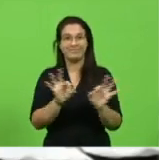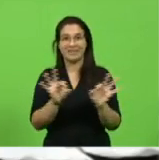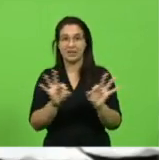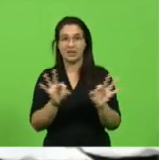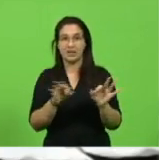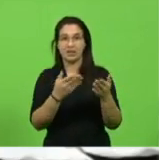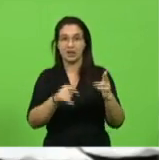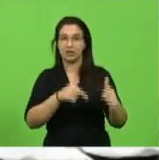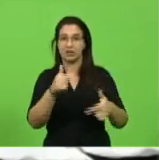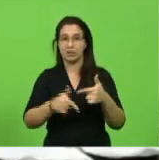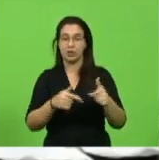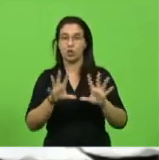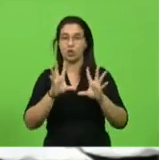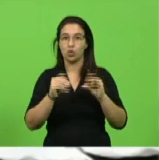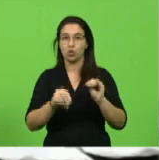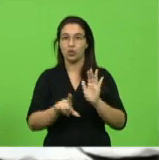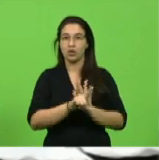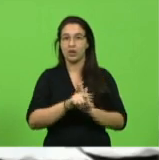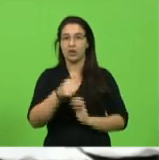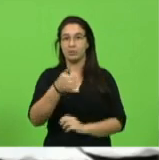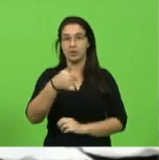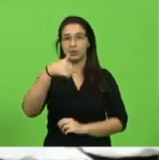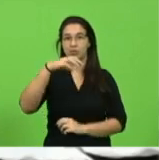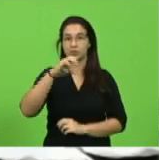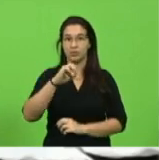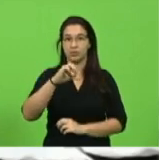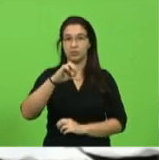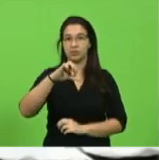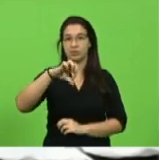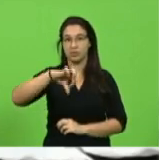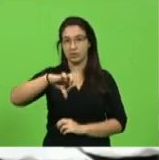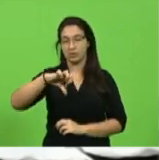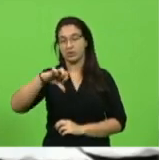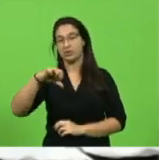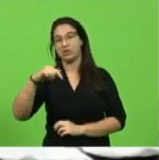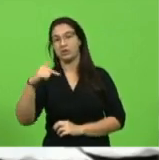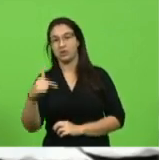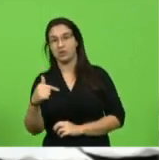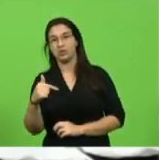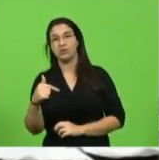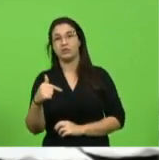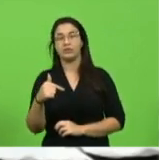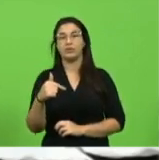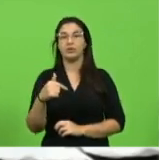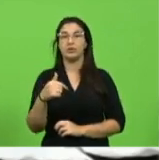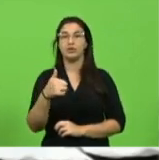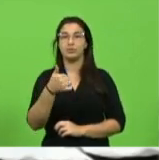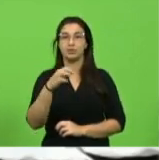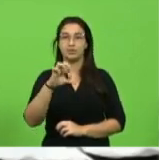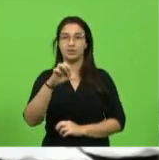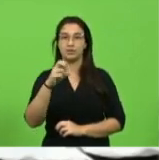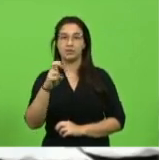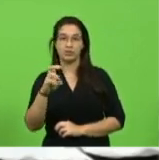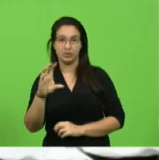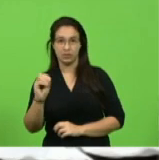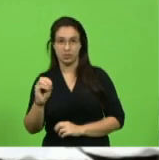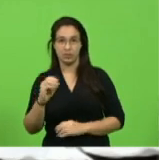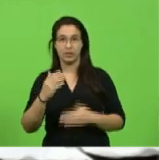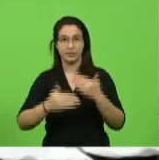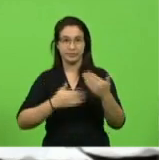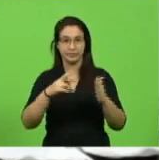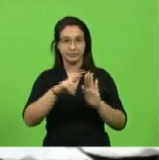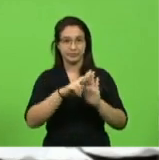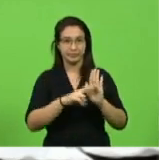da Lei 1079 de 1950, devendo seguir os trâmites constitucionais, legais e